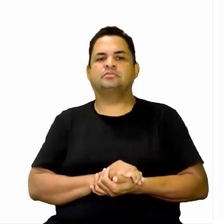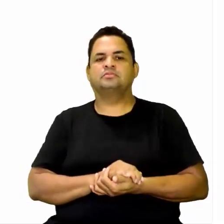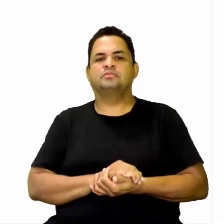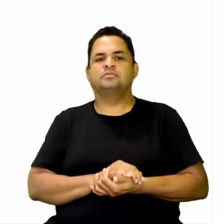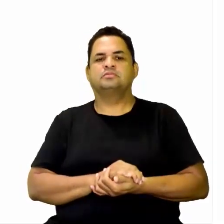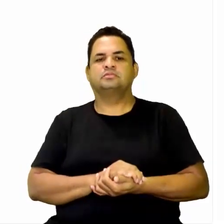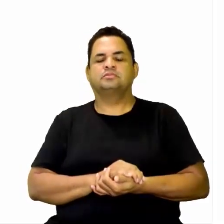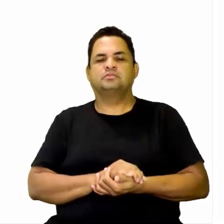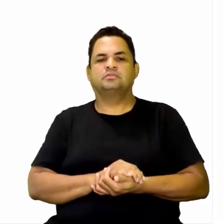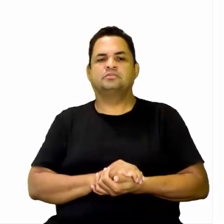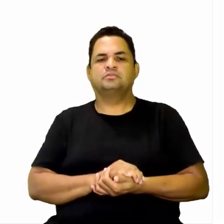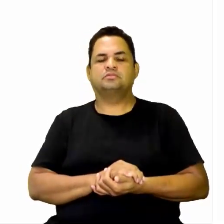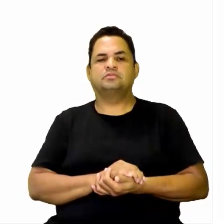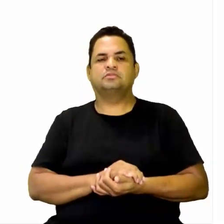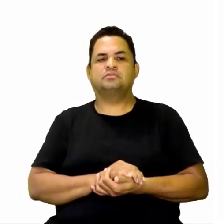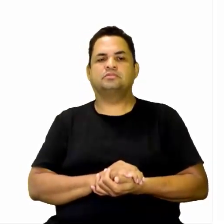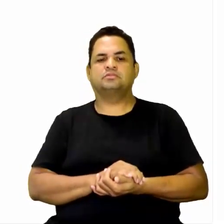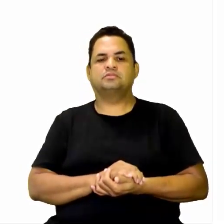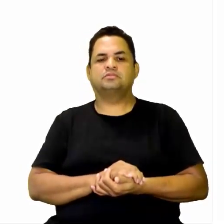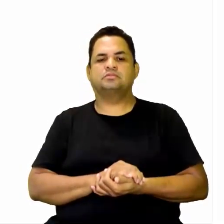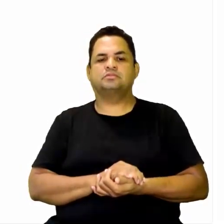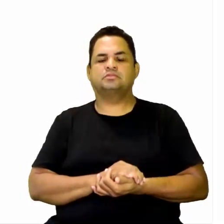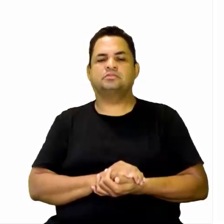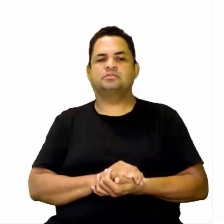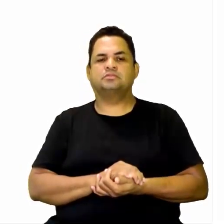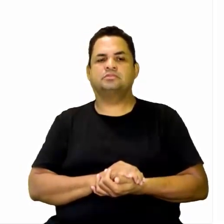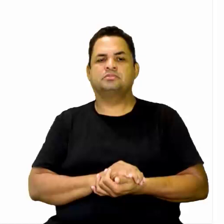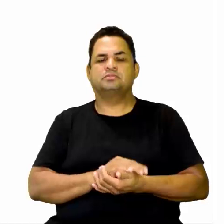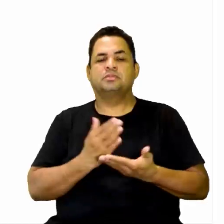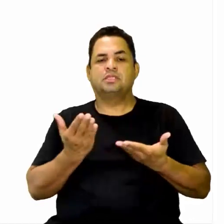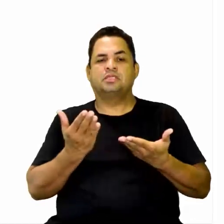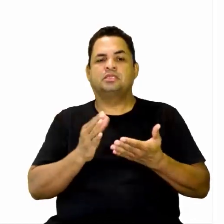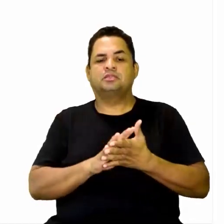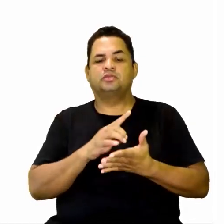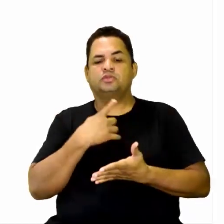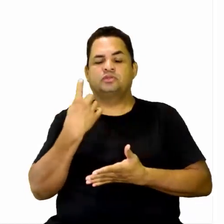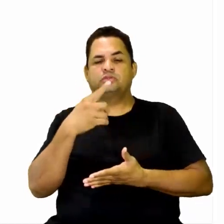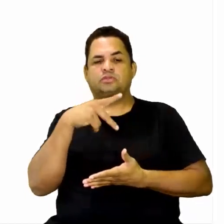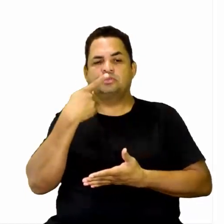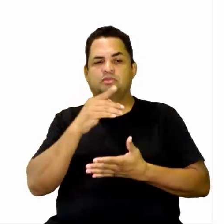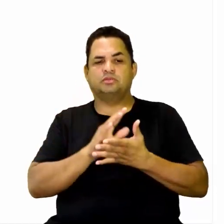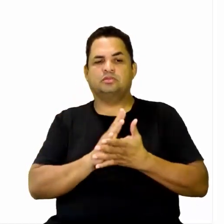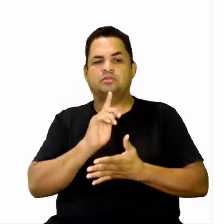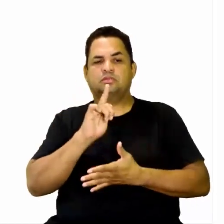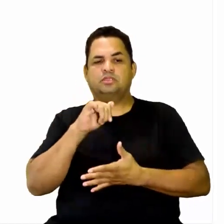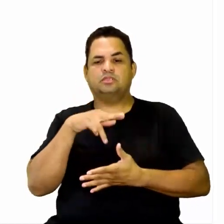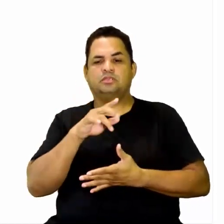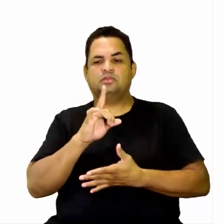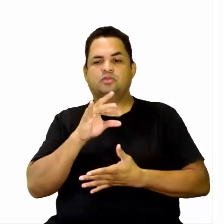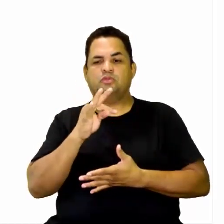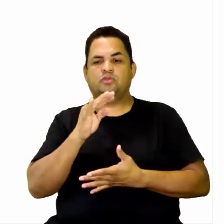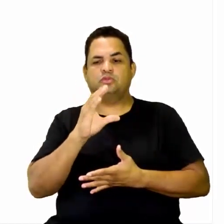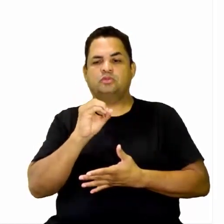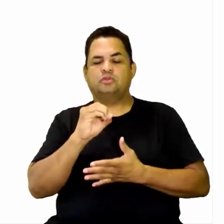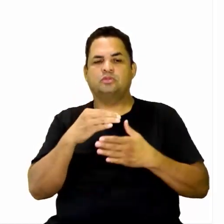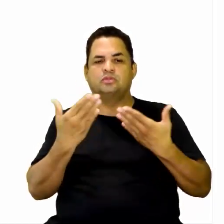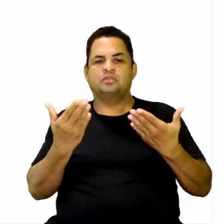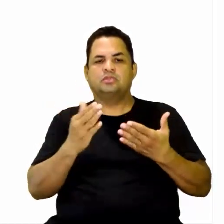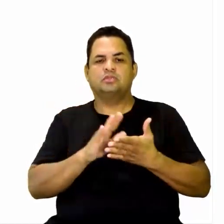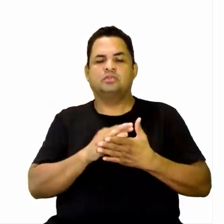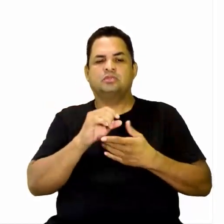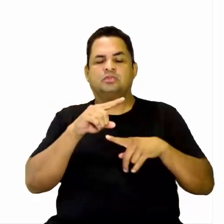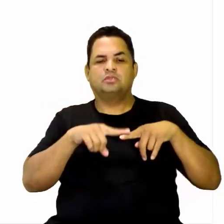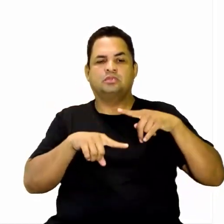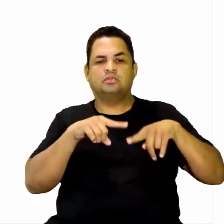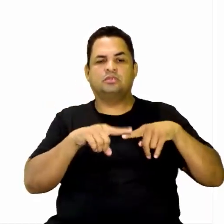estado gasoso, mas aqui nós estamos falando de granito. Então, neste